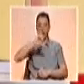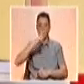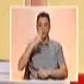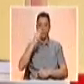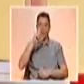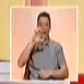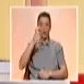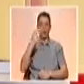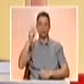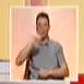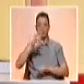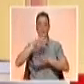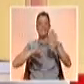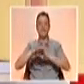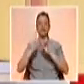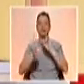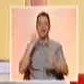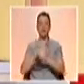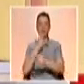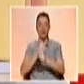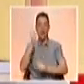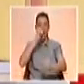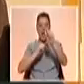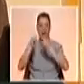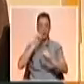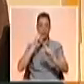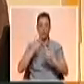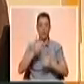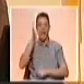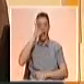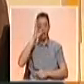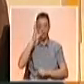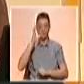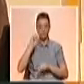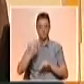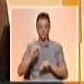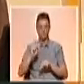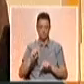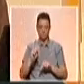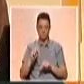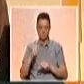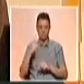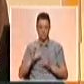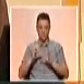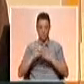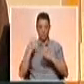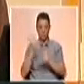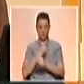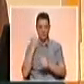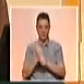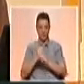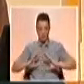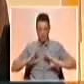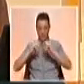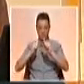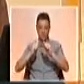agora, o que é que faz este grupo de trabalho? Como é que vocês trabalham a água e a questão da água? Este é um grupo de trabalho que se tem vindo a